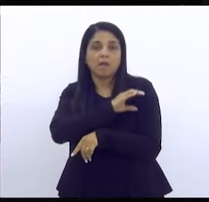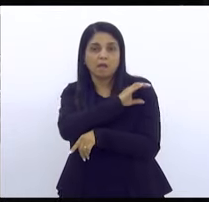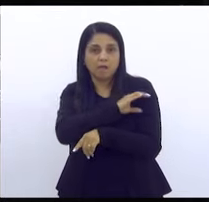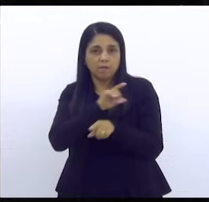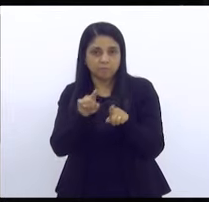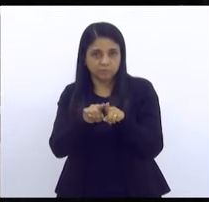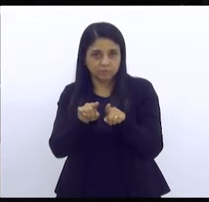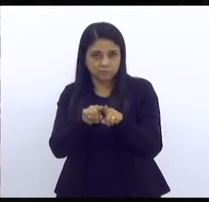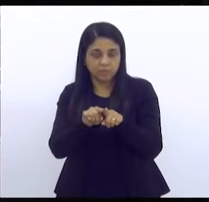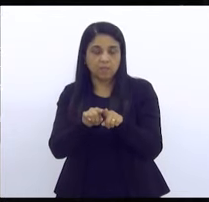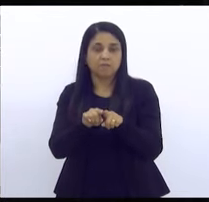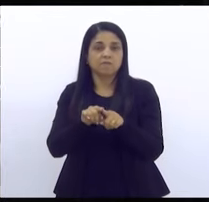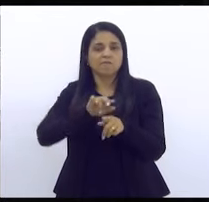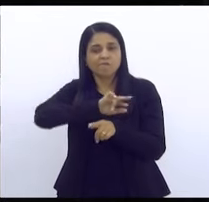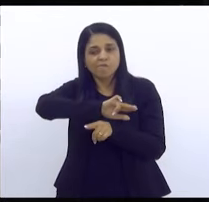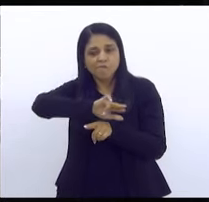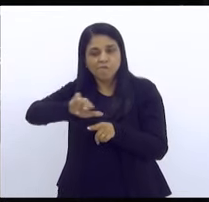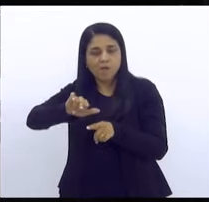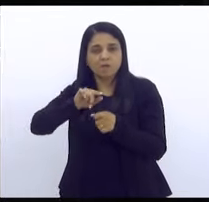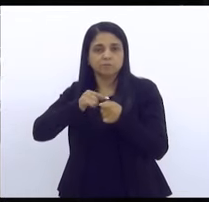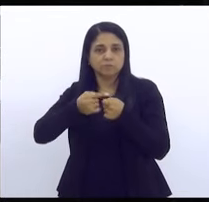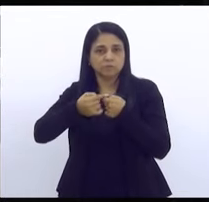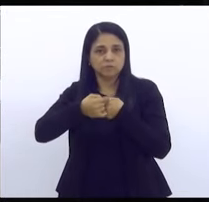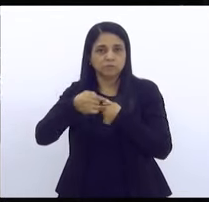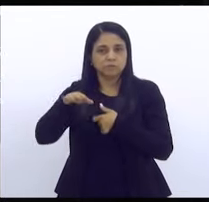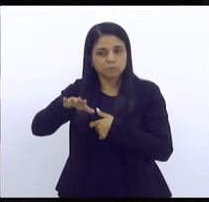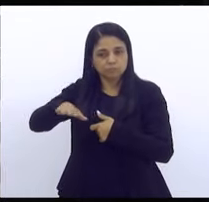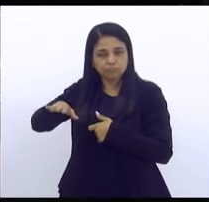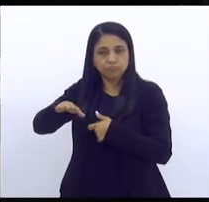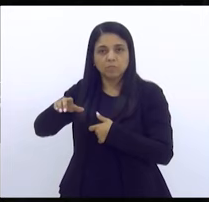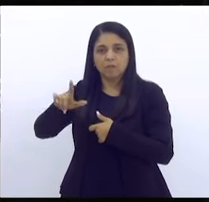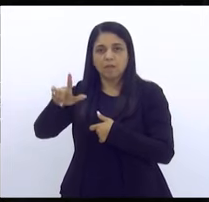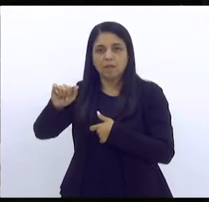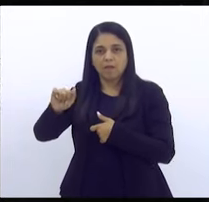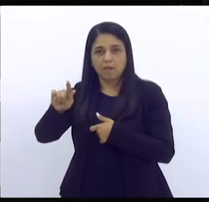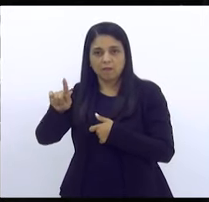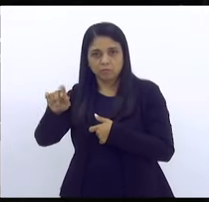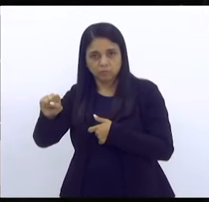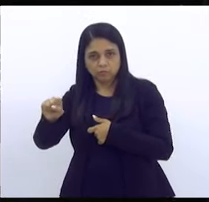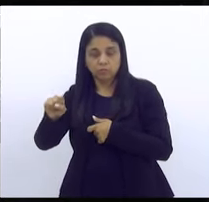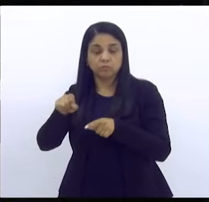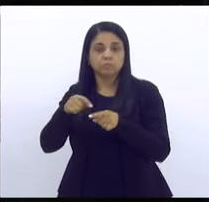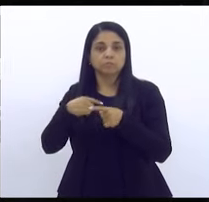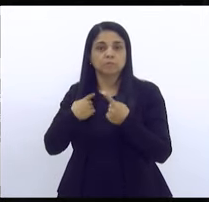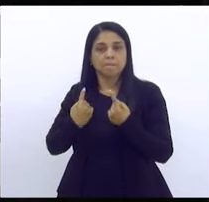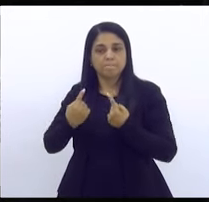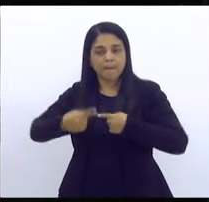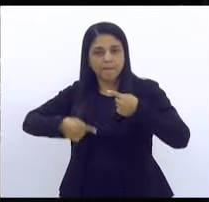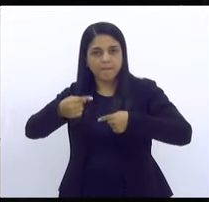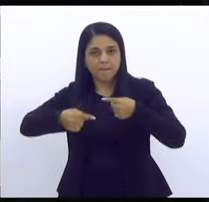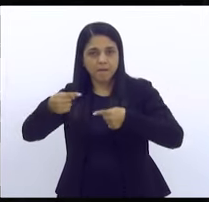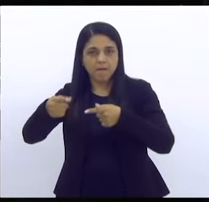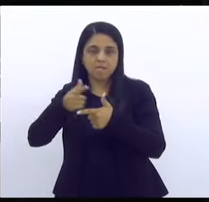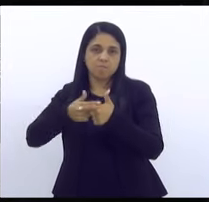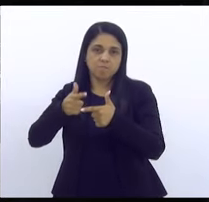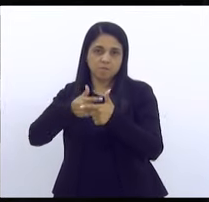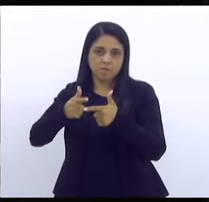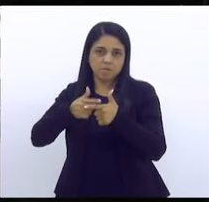Goytacazes, de ter em vários municípios na região dos lagos, para debater o problema que para nós